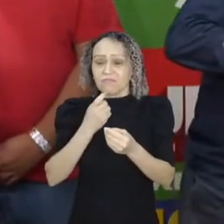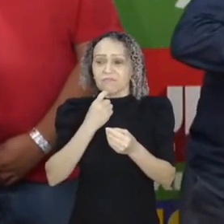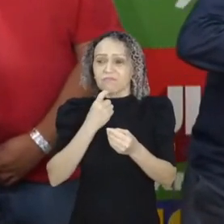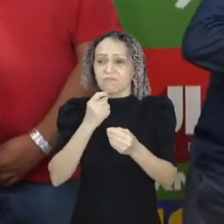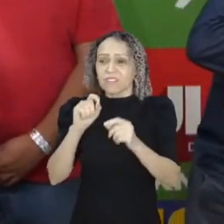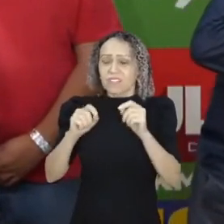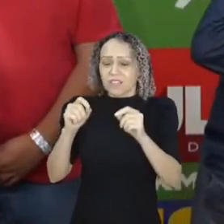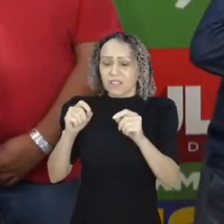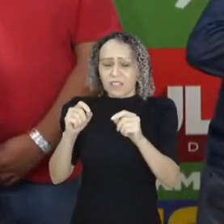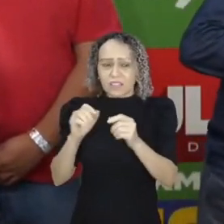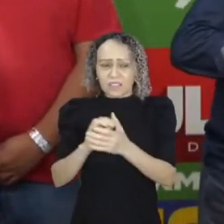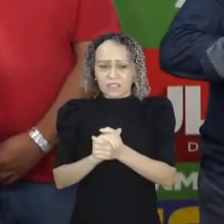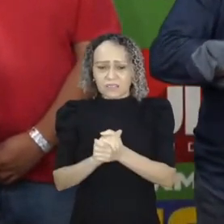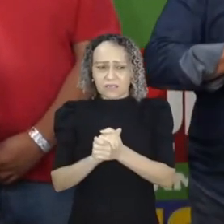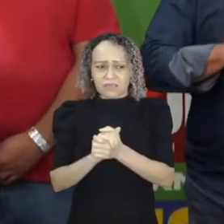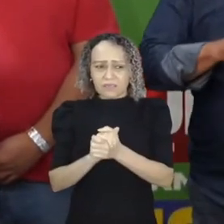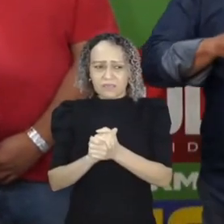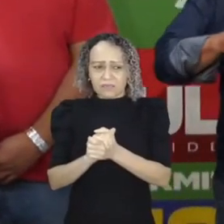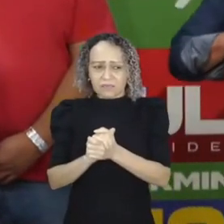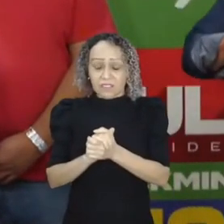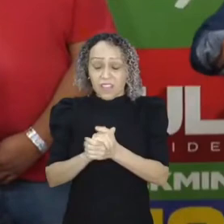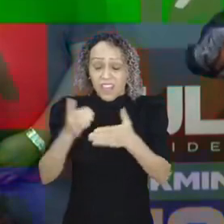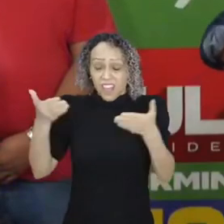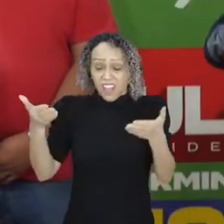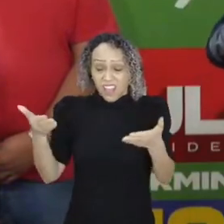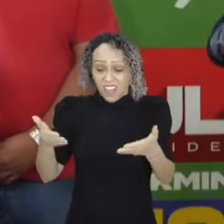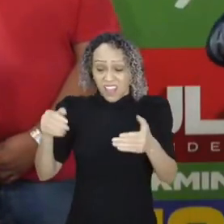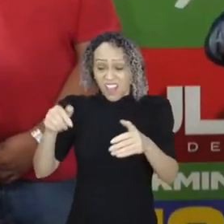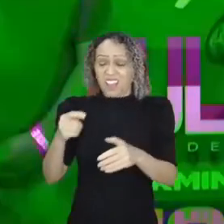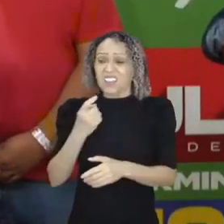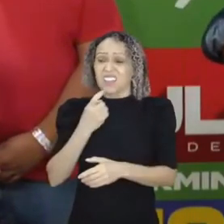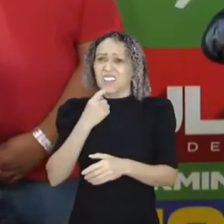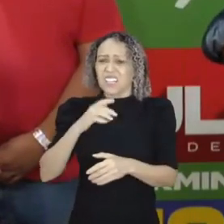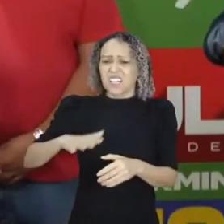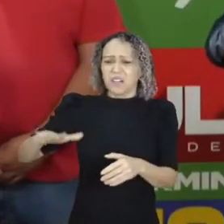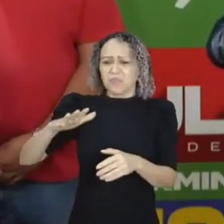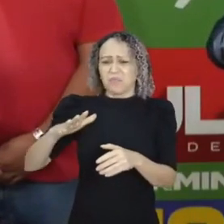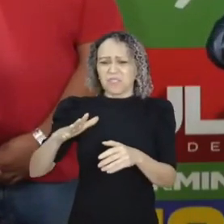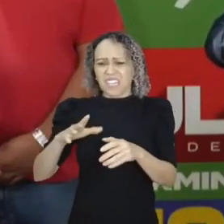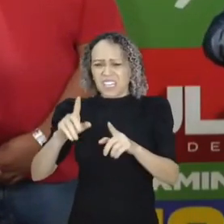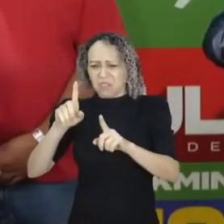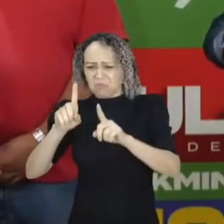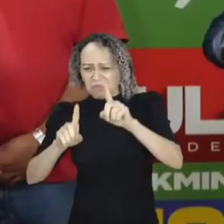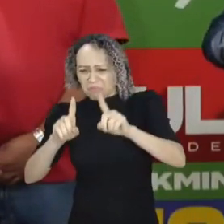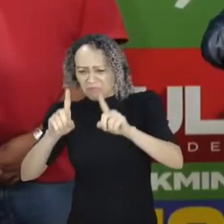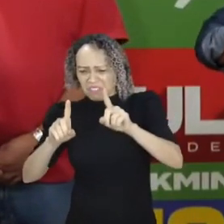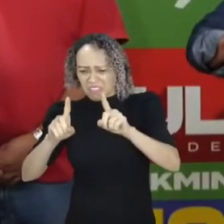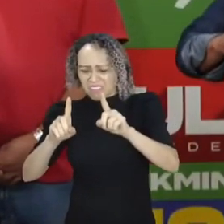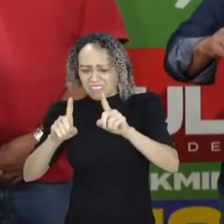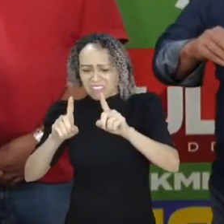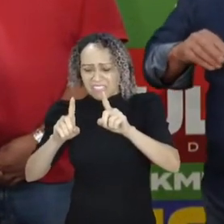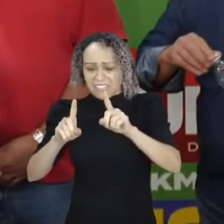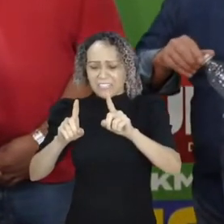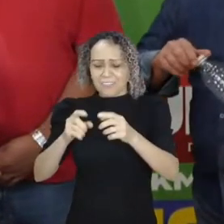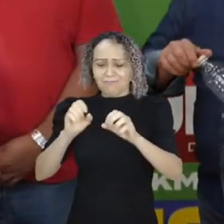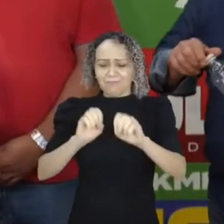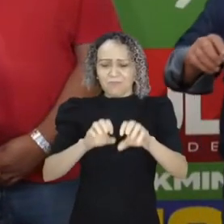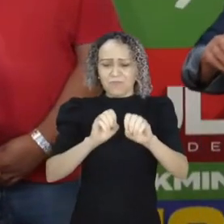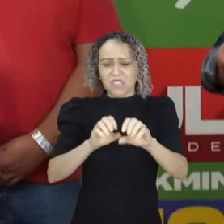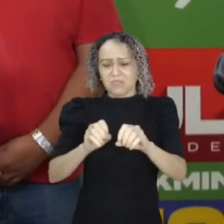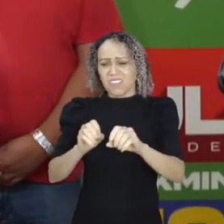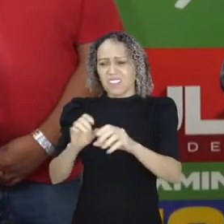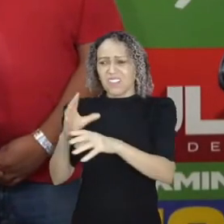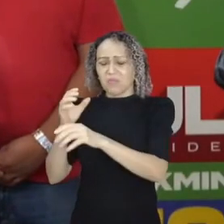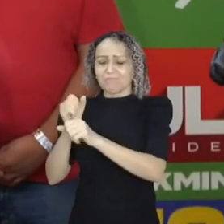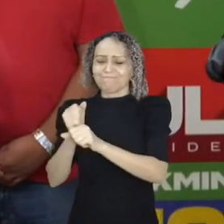para reindustrializar o Estado. Isso tudo foi decidido. Então são propostas muito objetivas em relação a